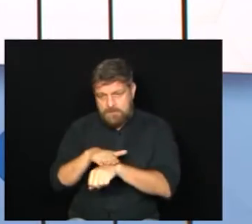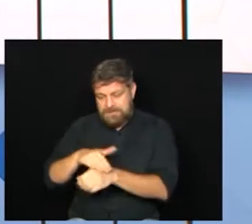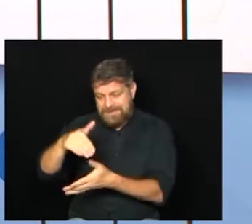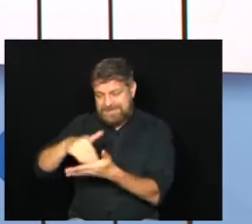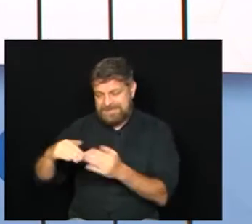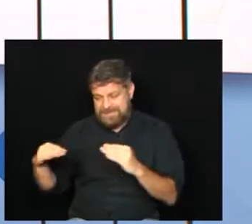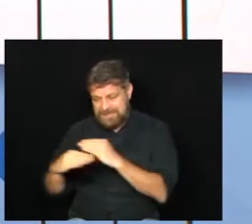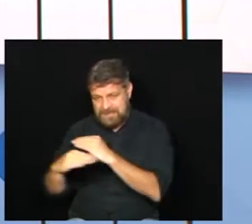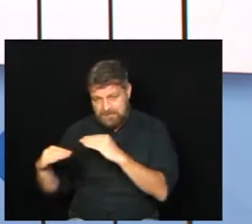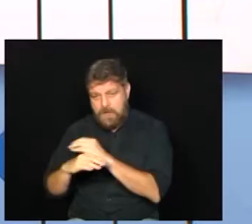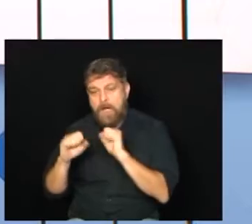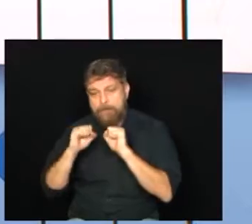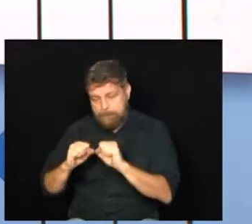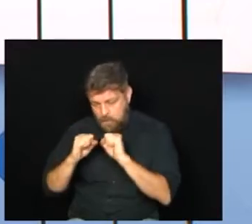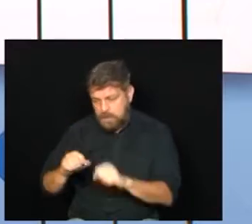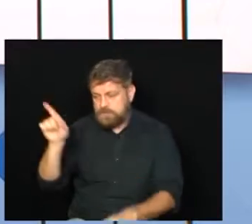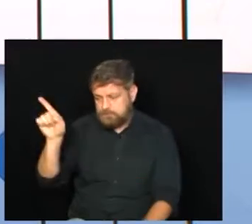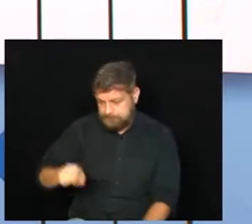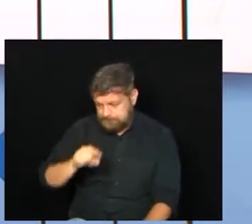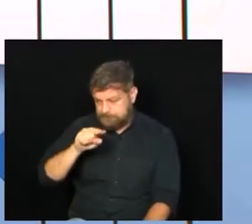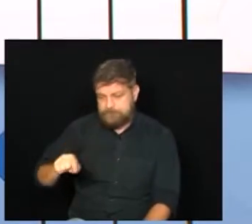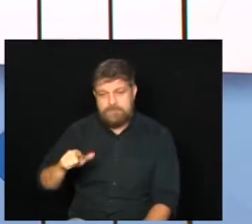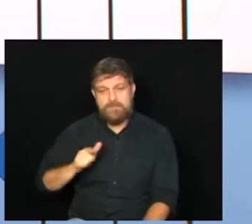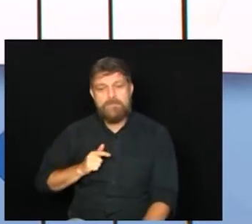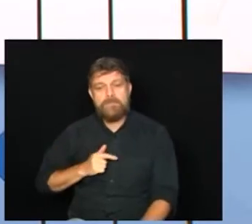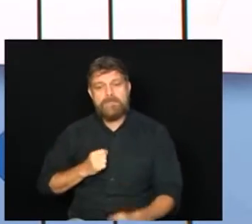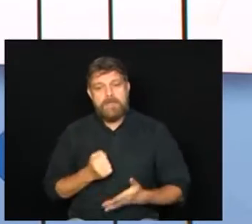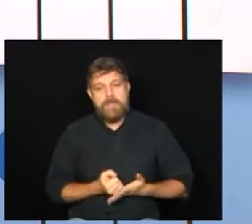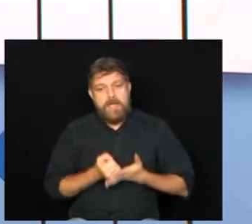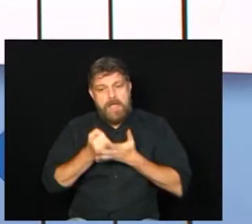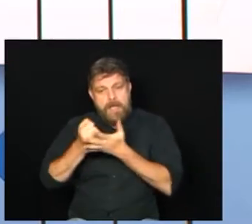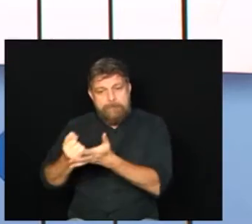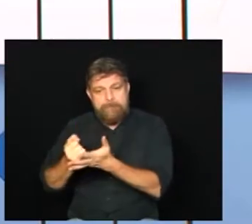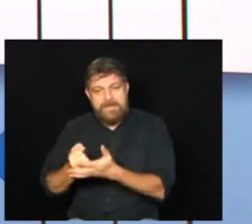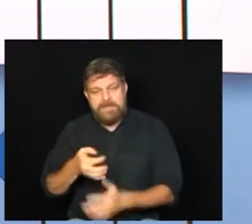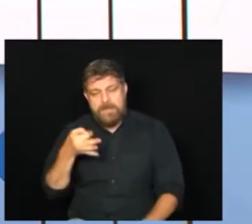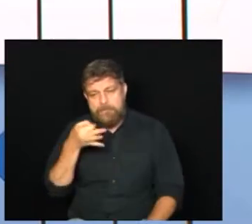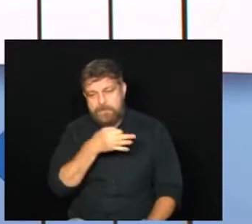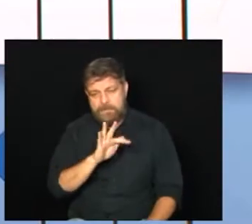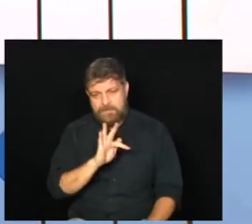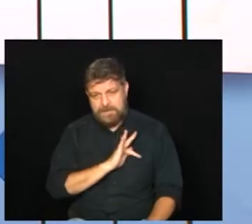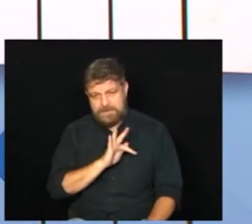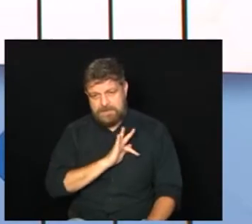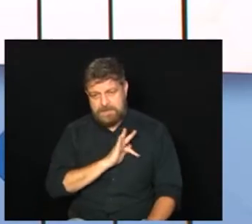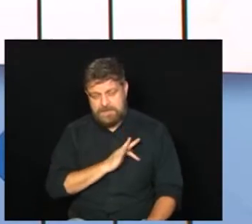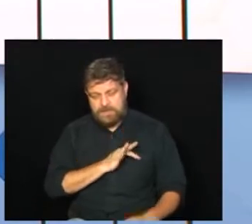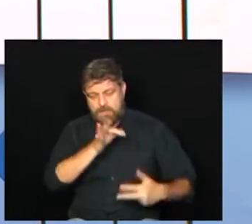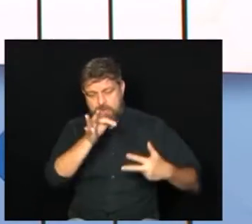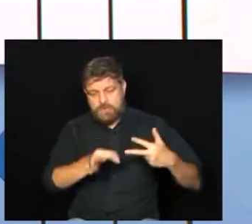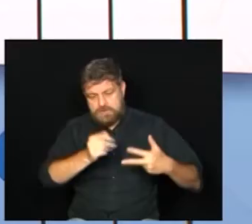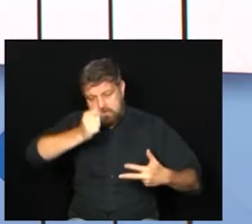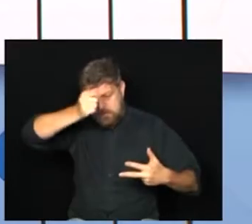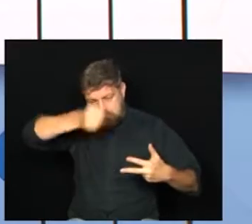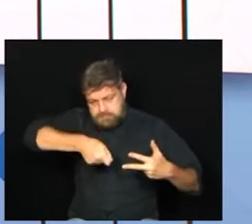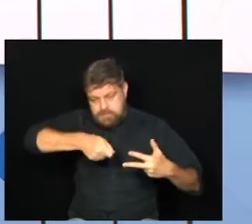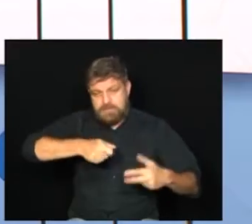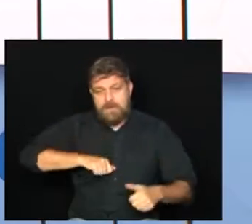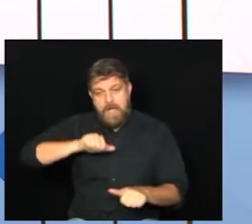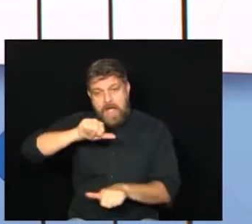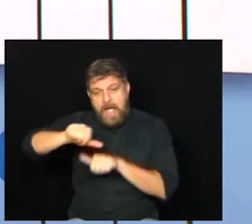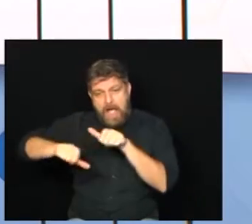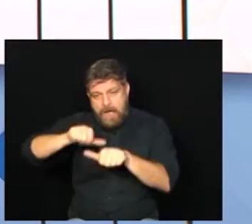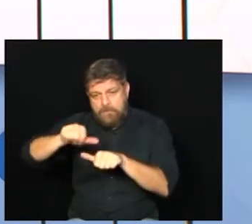a realizar esse cancelamento amparada em argumentos técnicos e jurídicos. As mudanças que estão